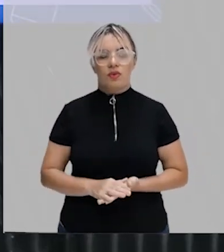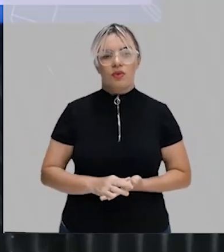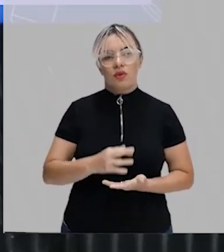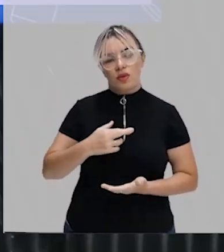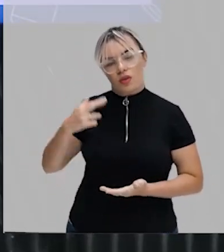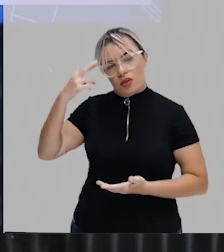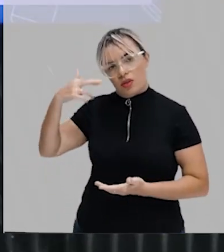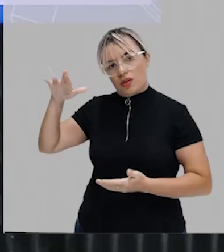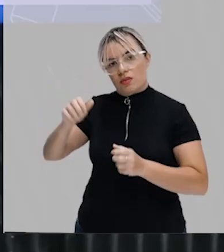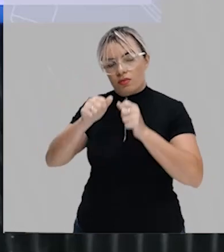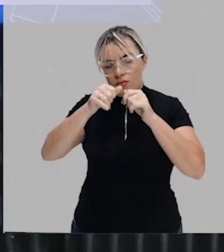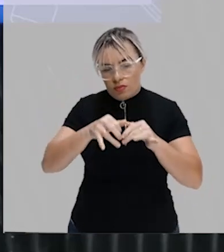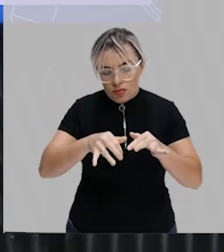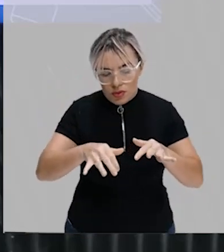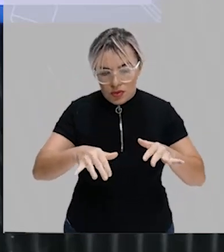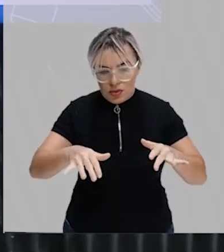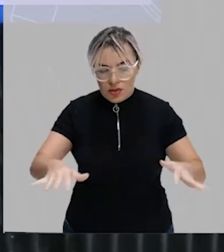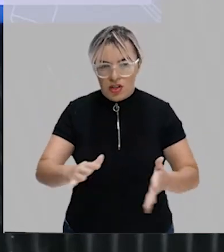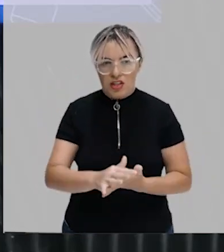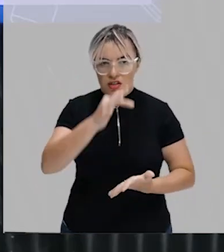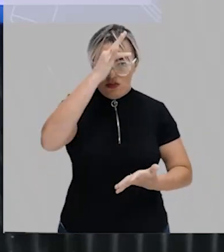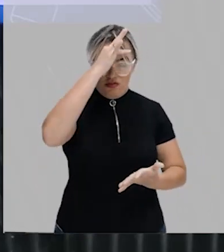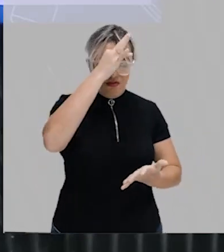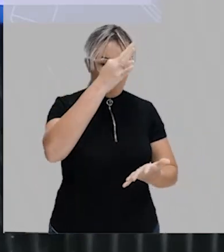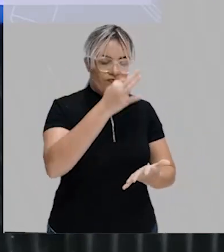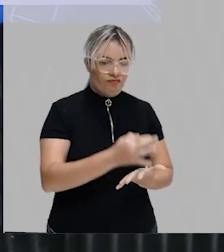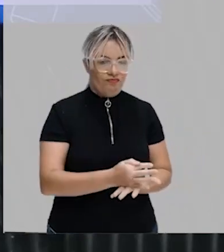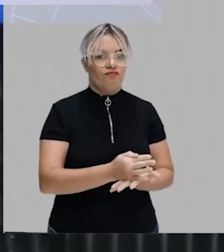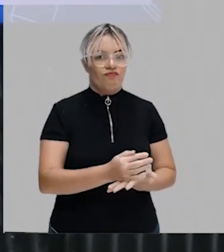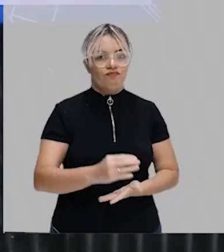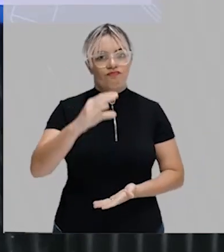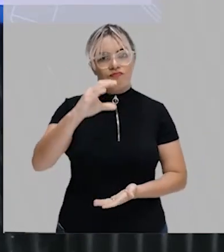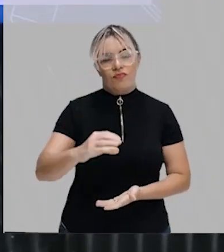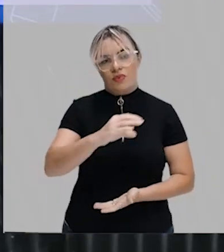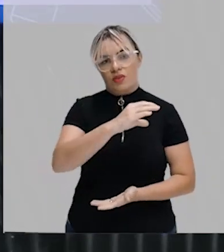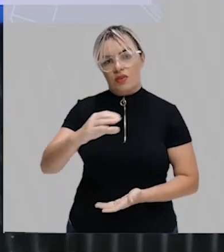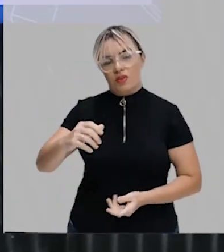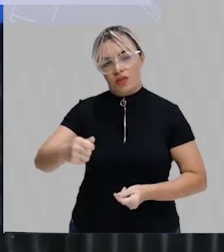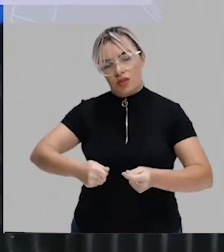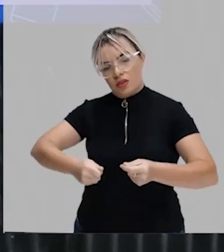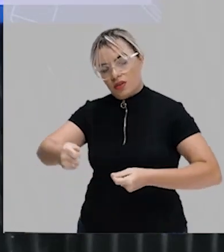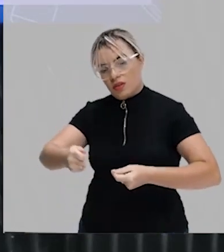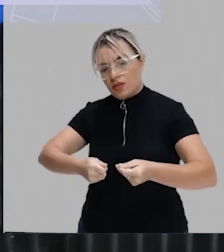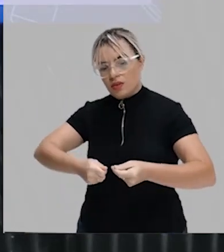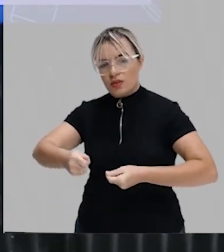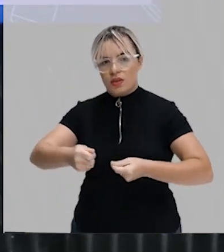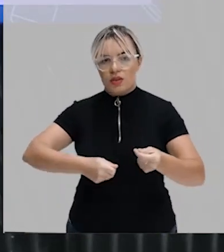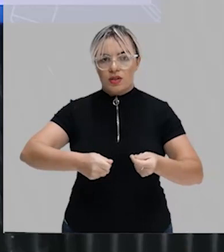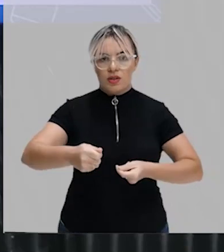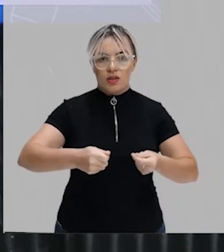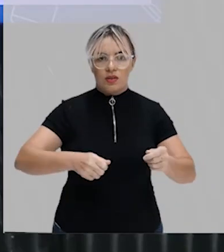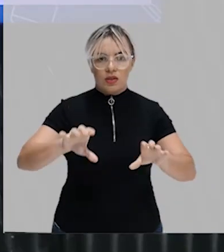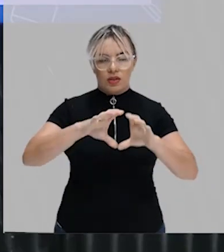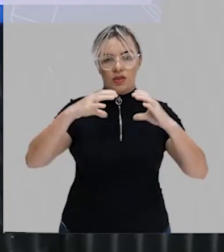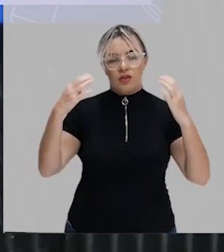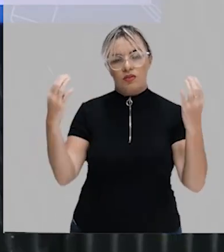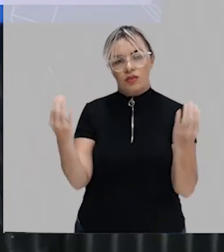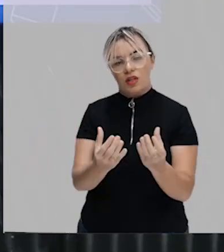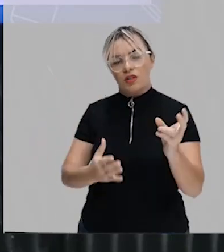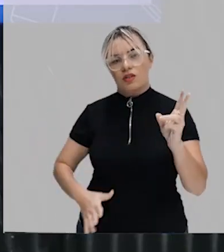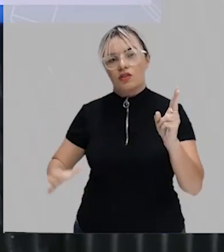de expandir essa fé, de ter o controle dessas comunidades